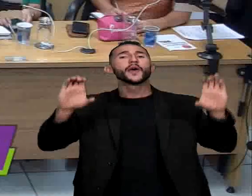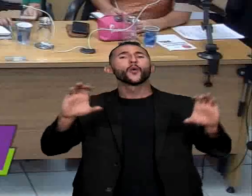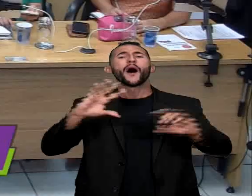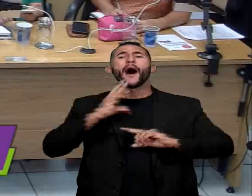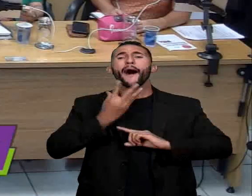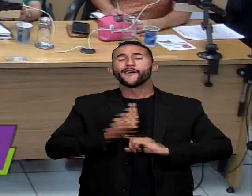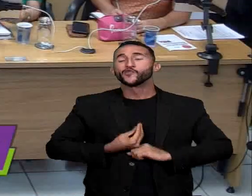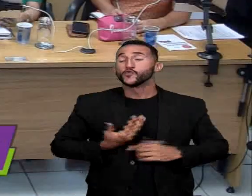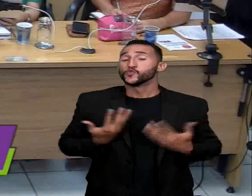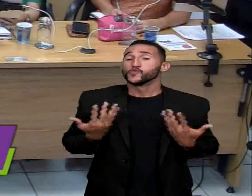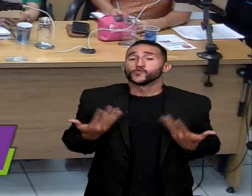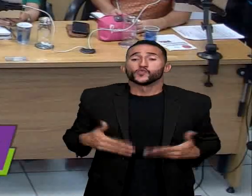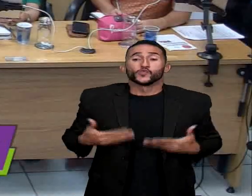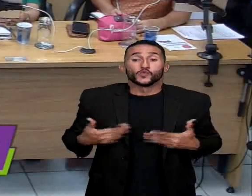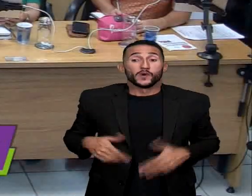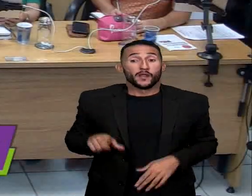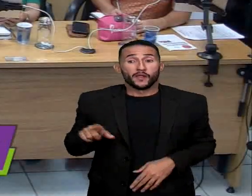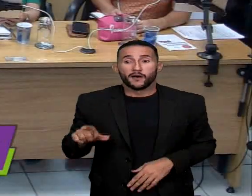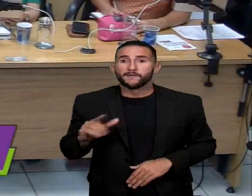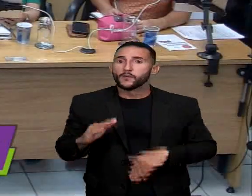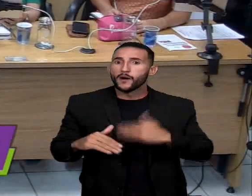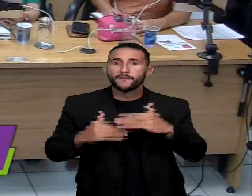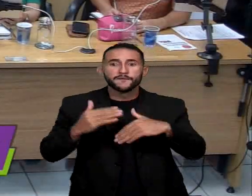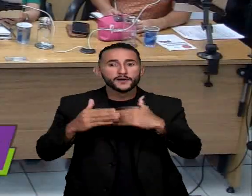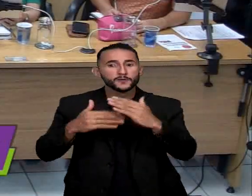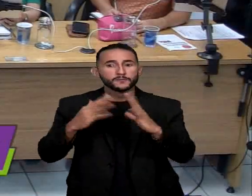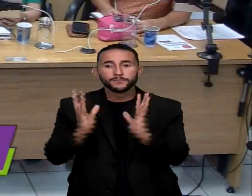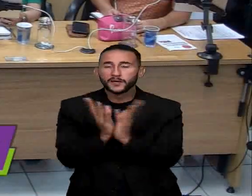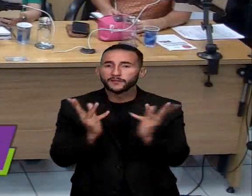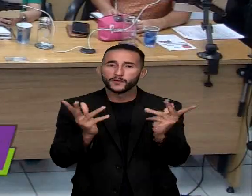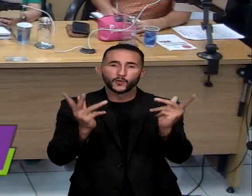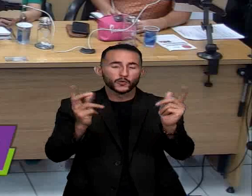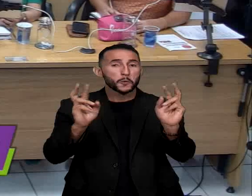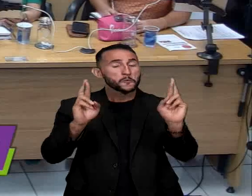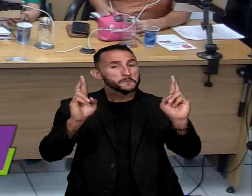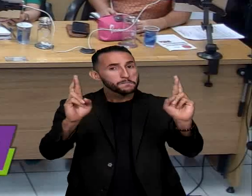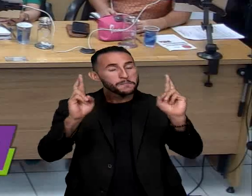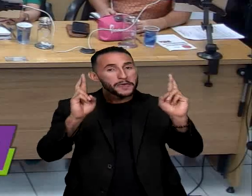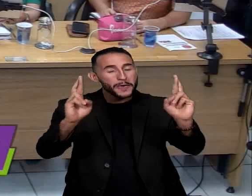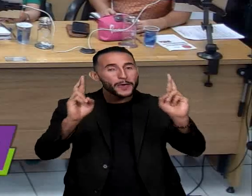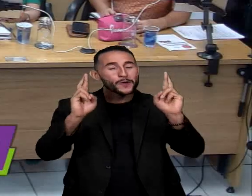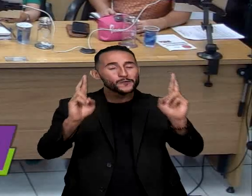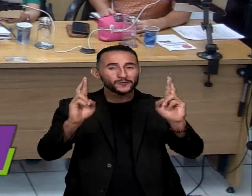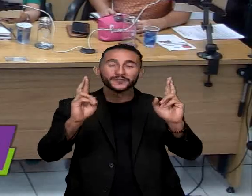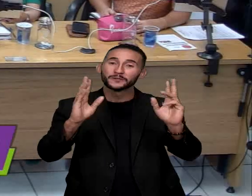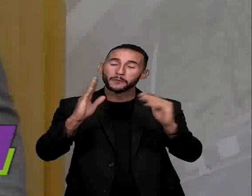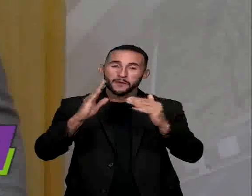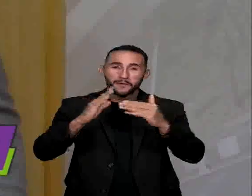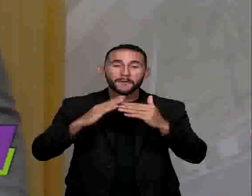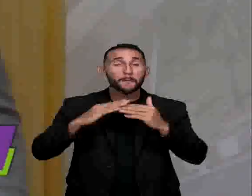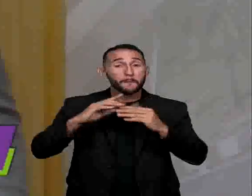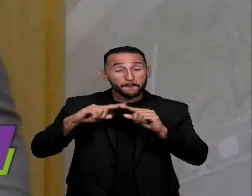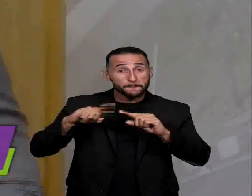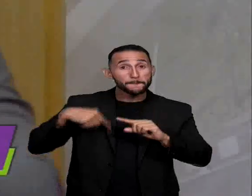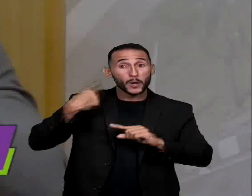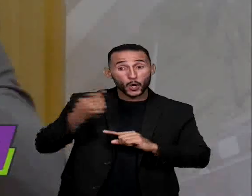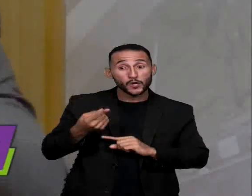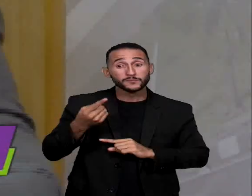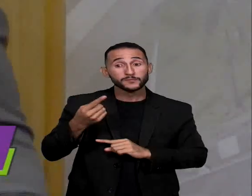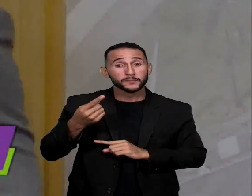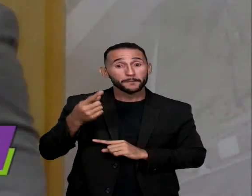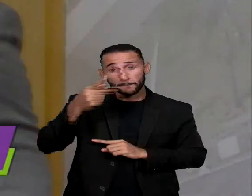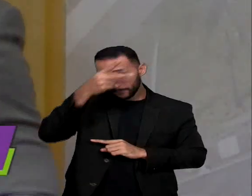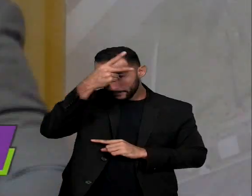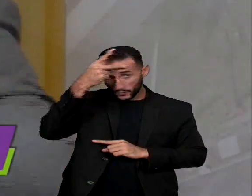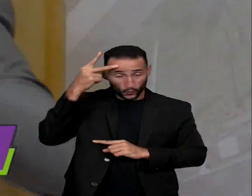uma um avanço sensacional e a gente espera aí que eh os nossos próximos governantes né o nosso próximo